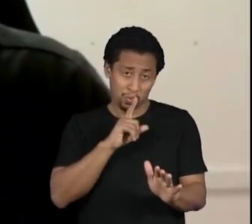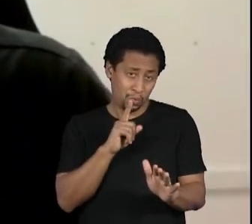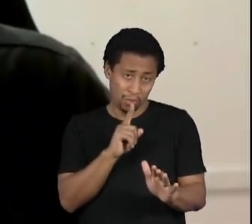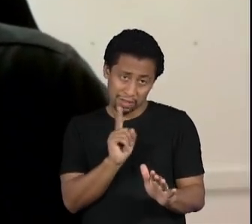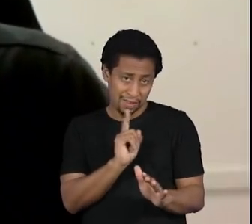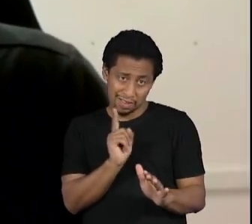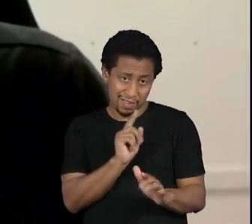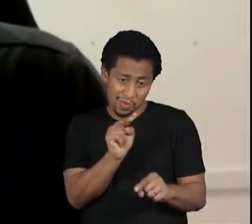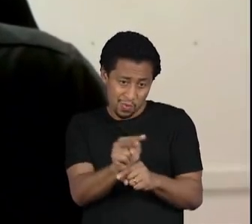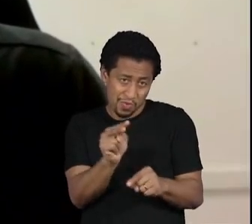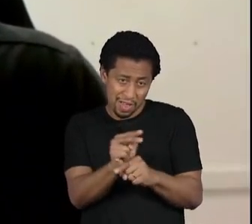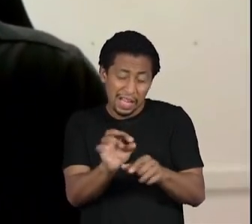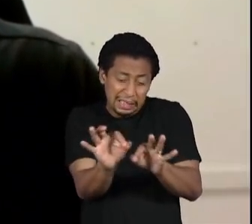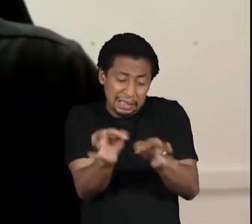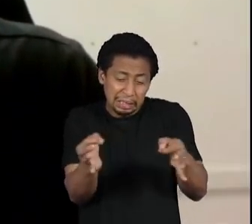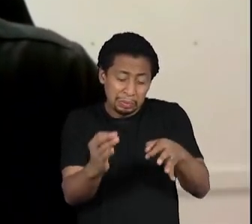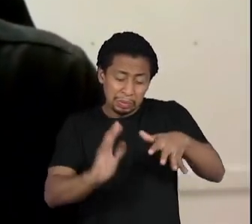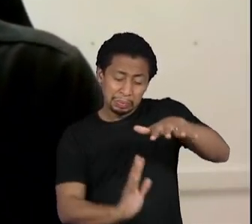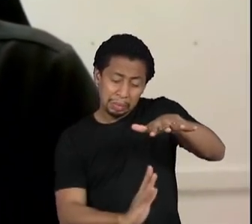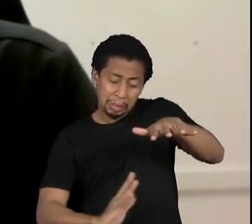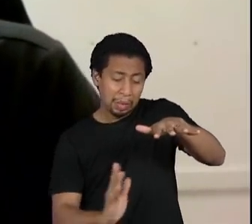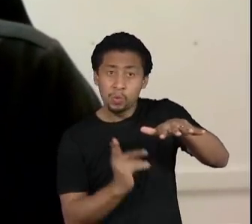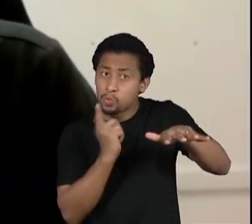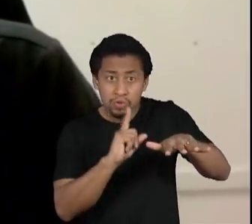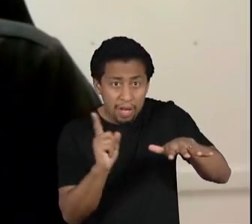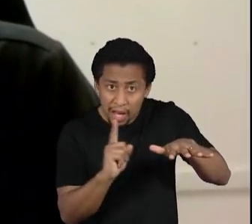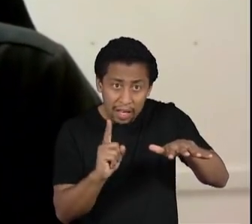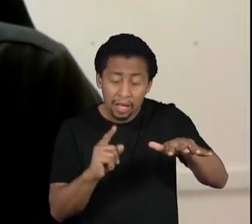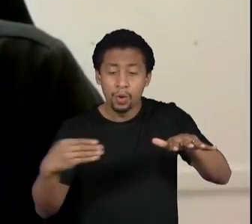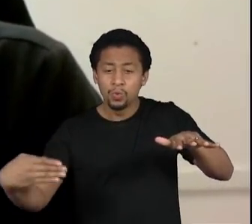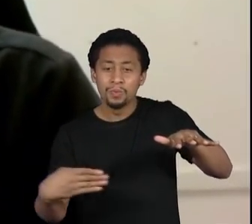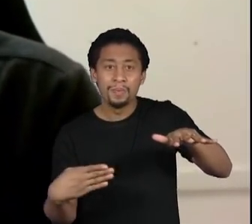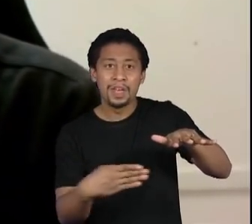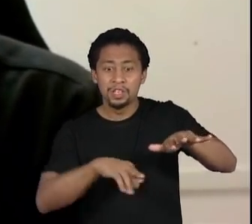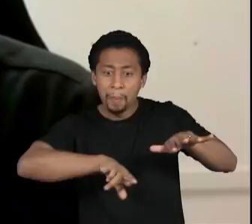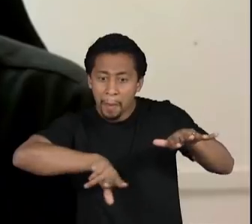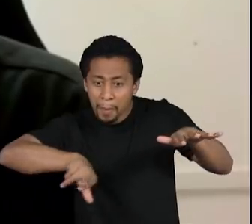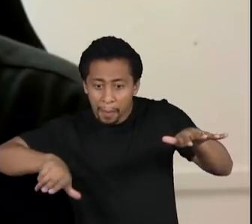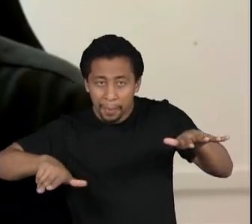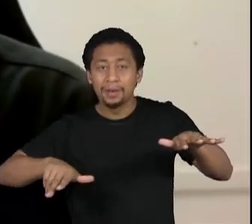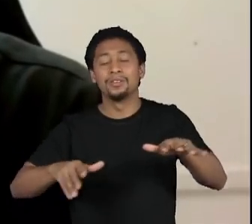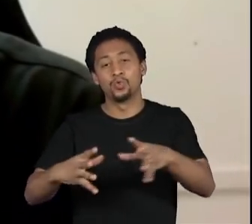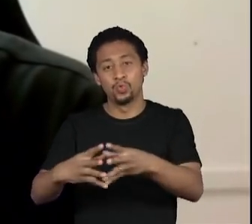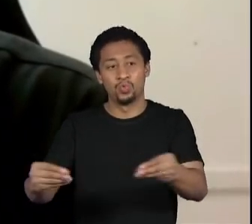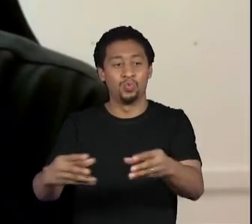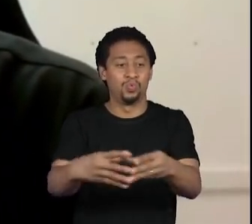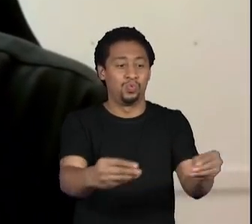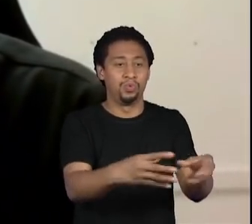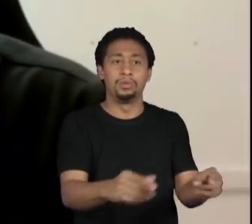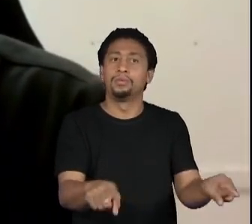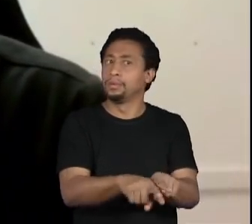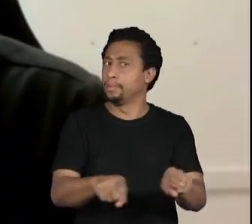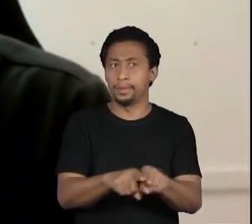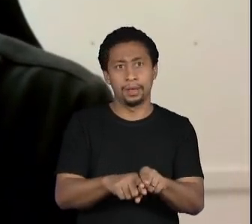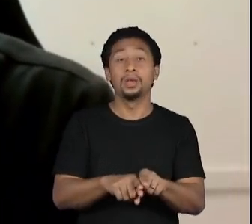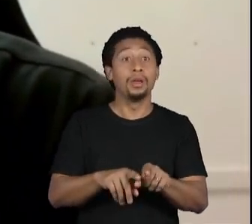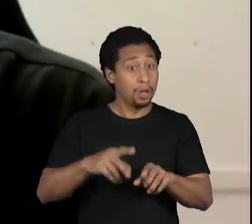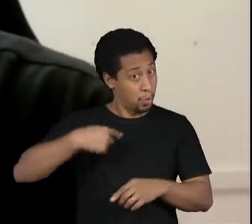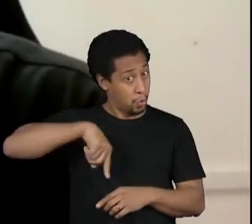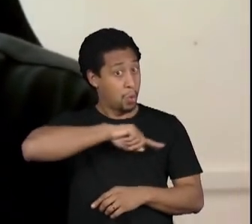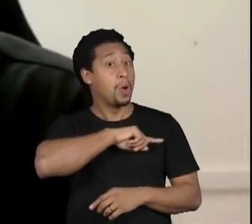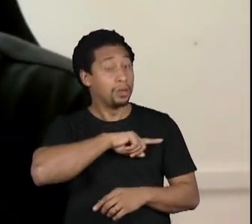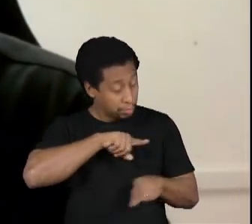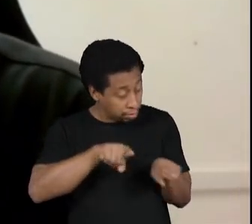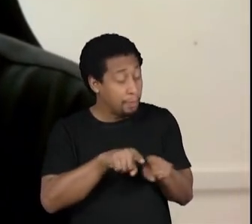um ecossistema dessa natureza, toda a biodiversidade marinha é comprometida, né? Inclusive os ambientes terrestres, que